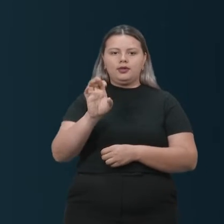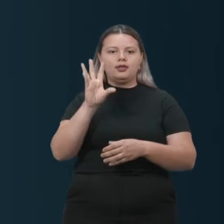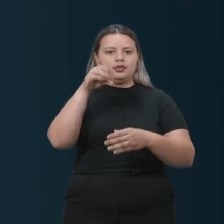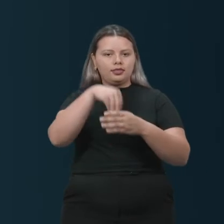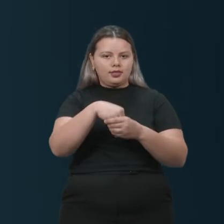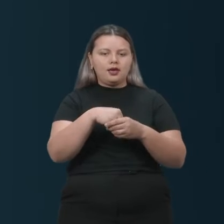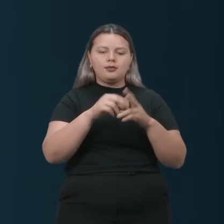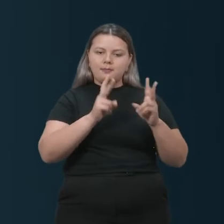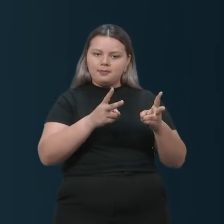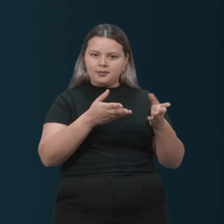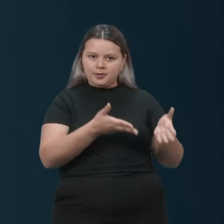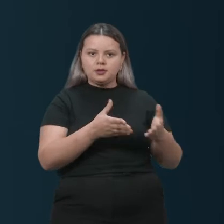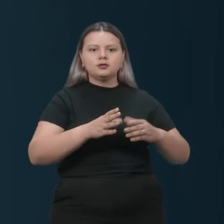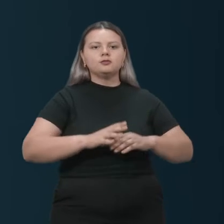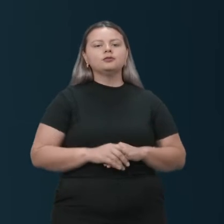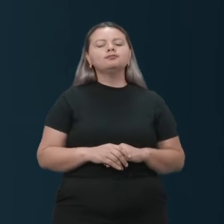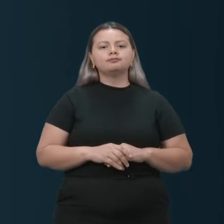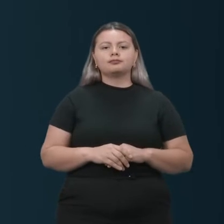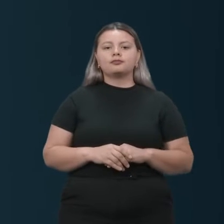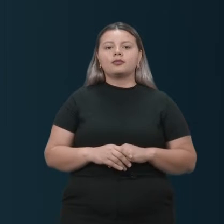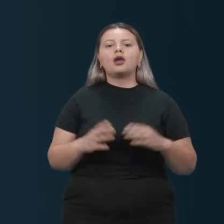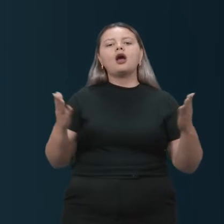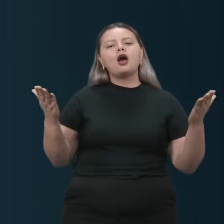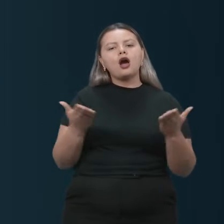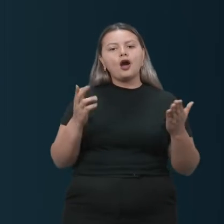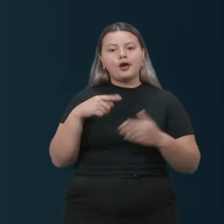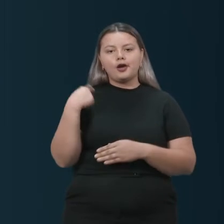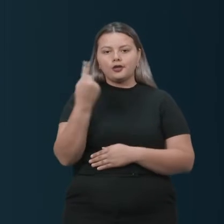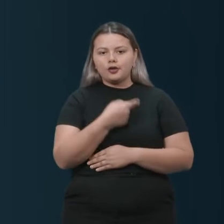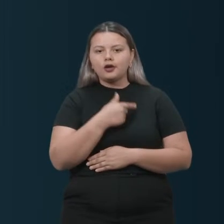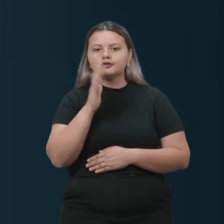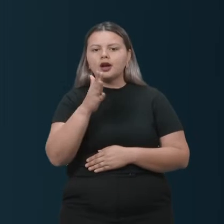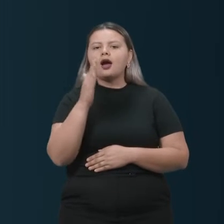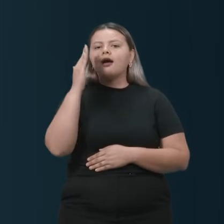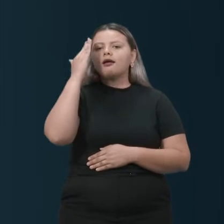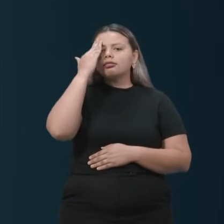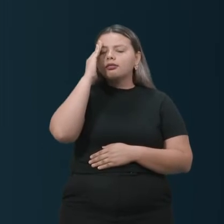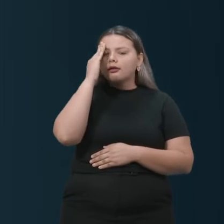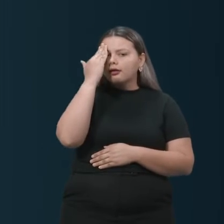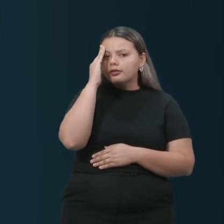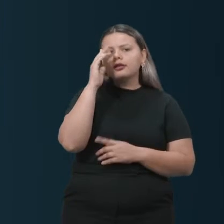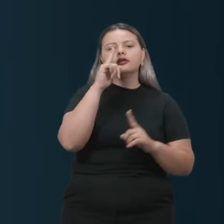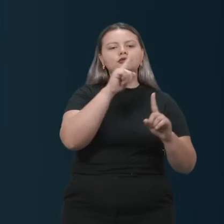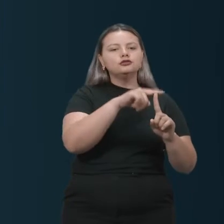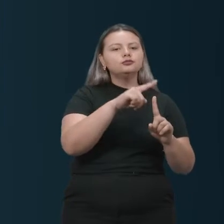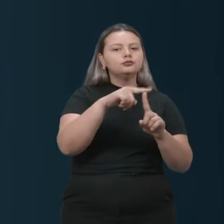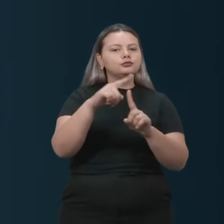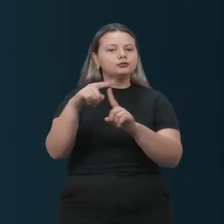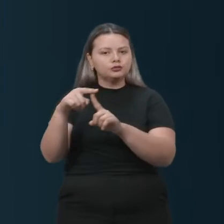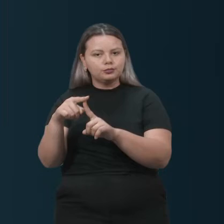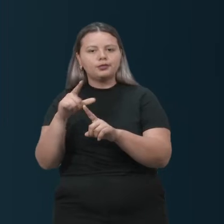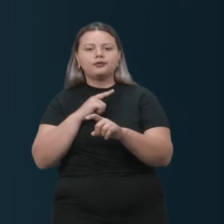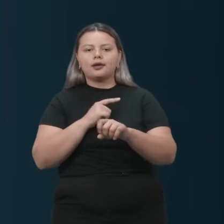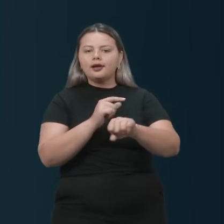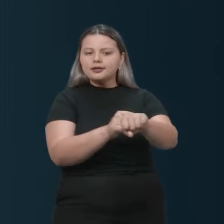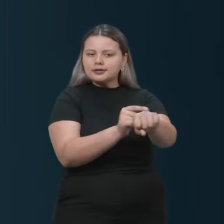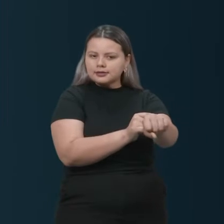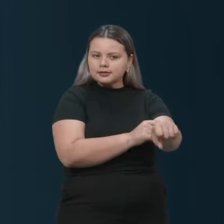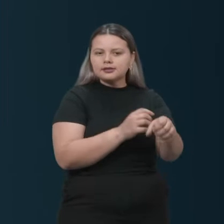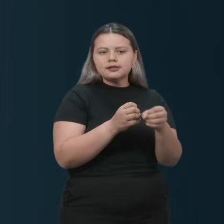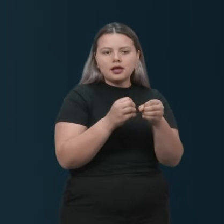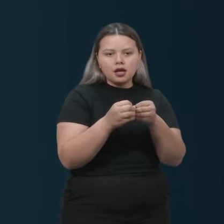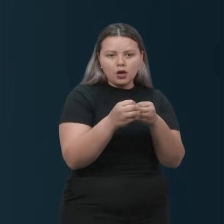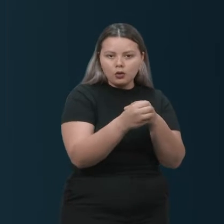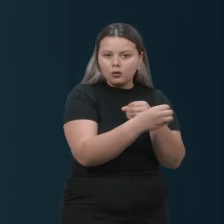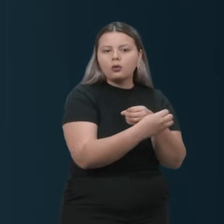nervoso. Agora que a gente já conhece os principais tipos celulares, é importante retomar